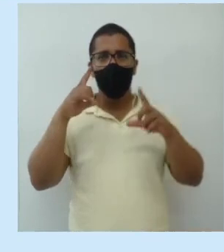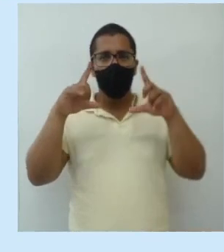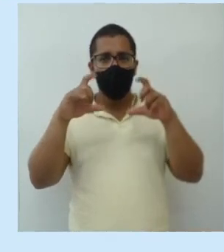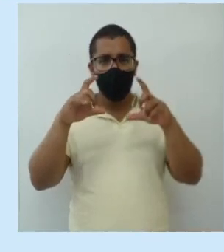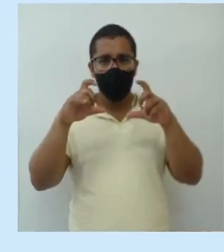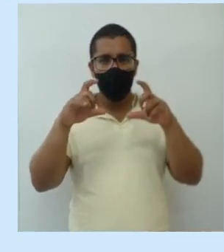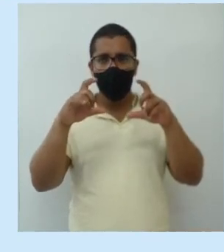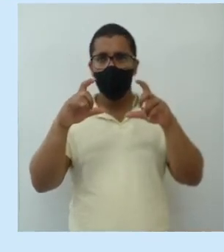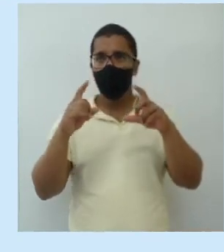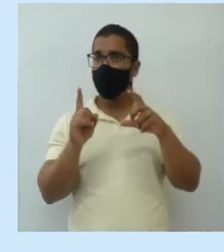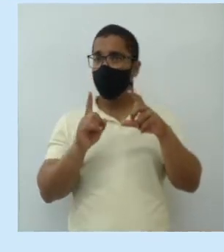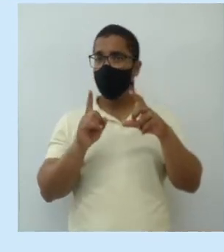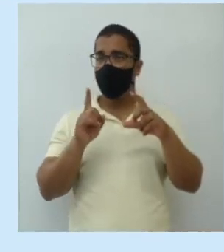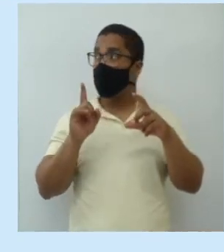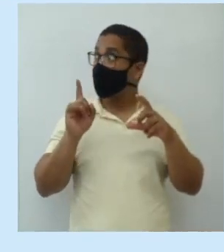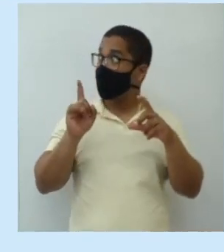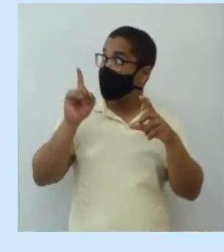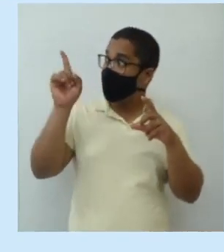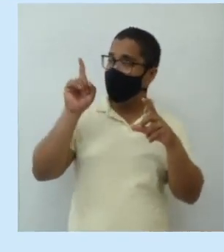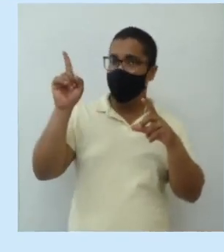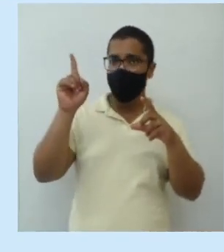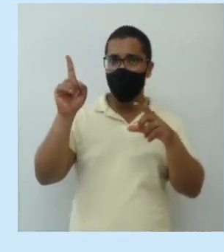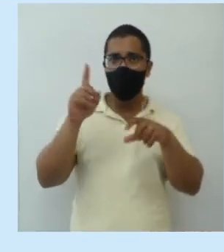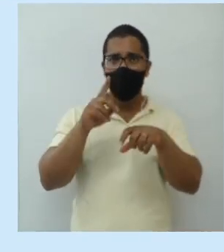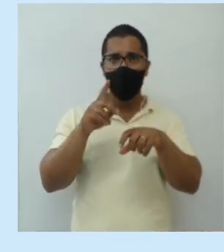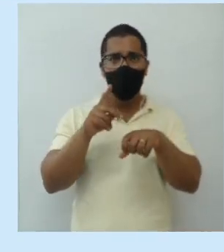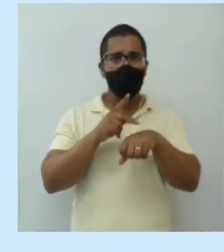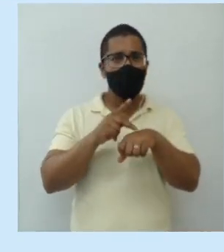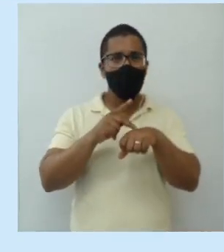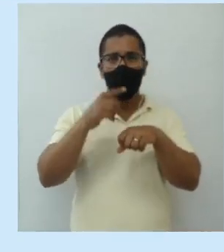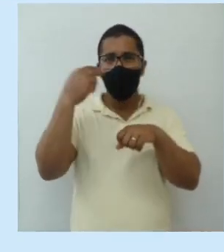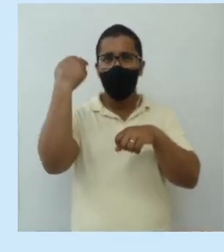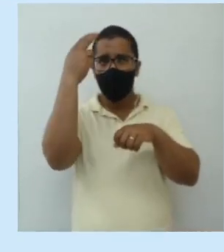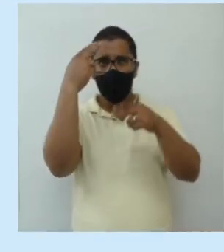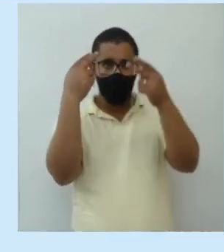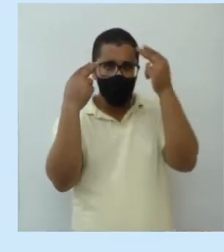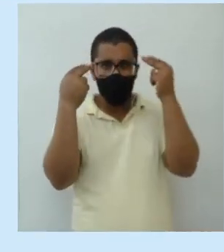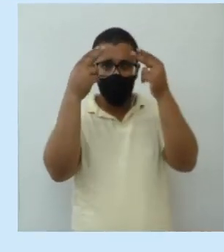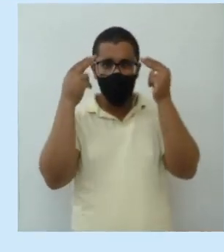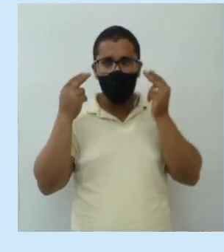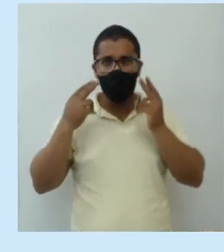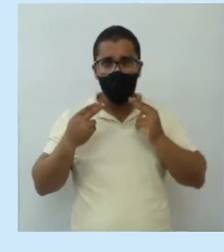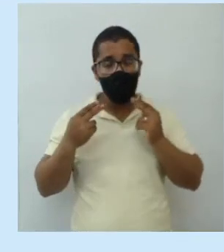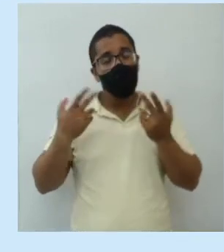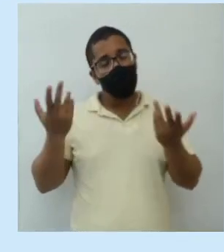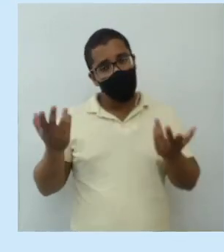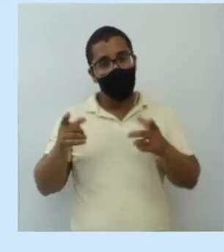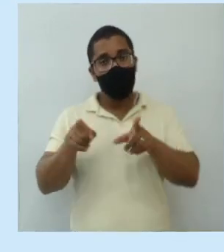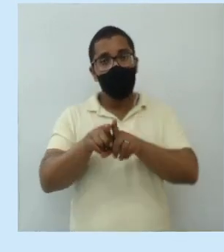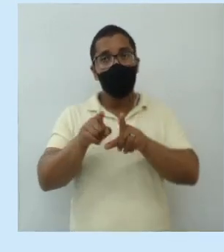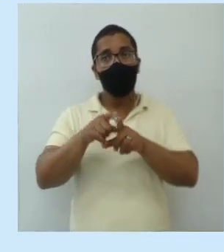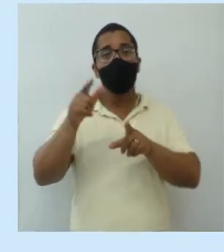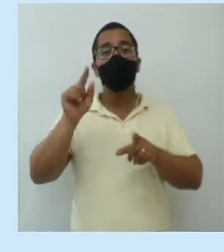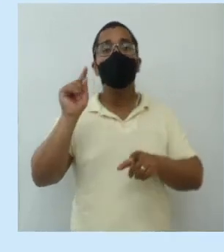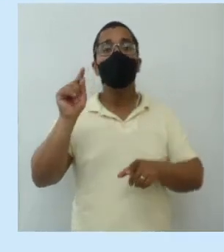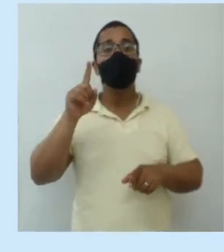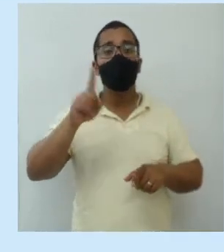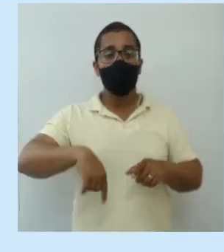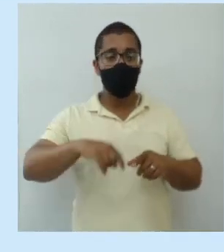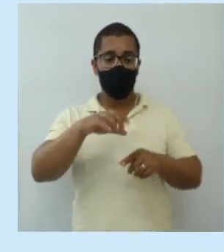e acima no slide aí que está para vocês, nós vamos ter um movimento social conjuntural, porque eles